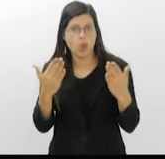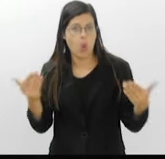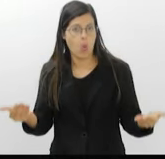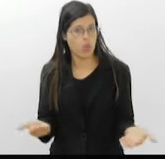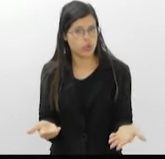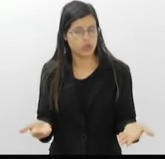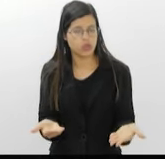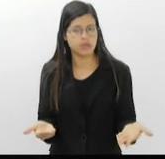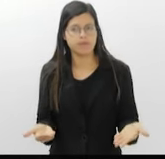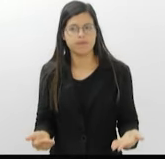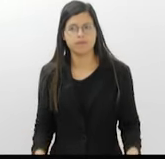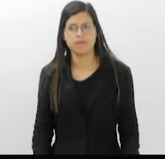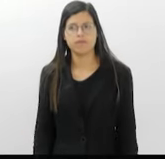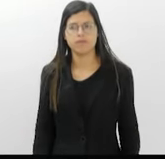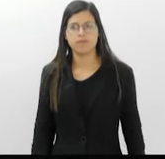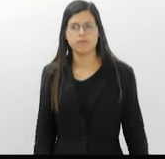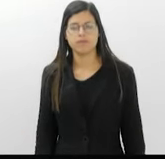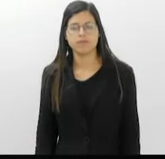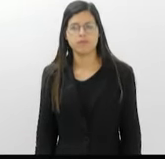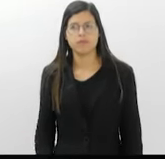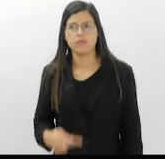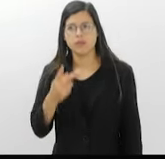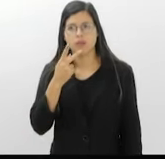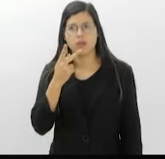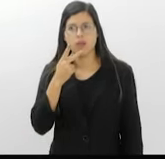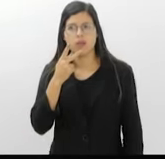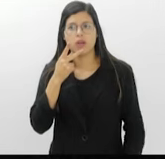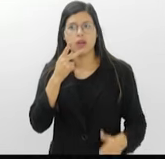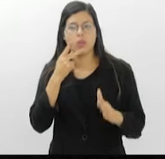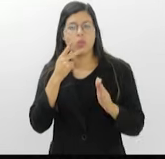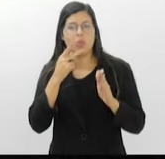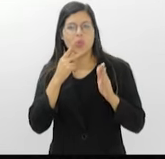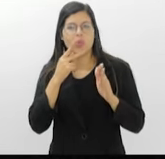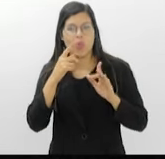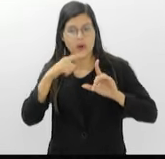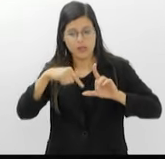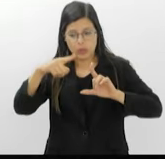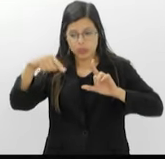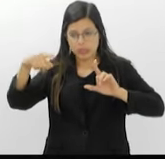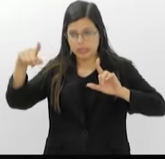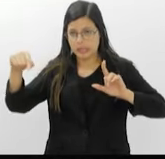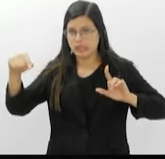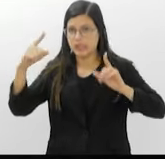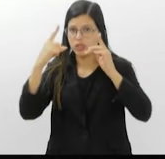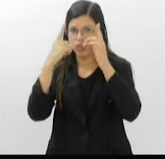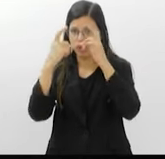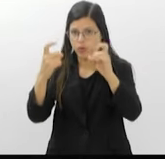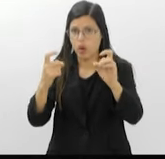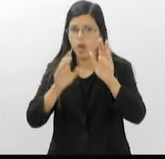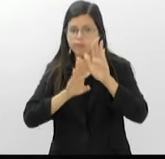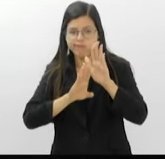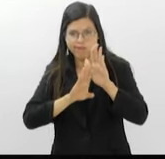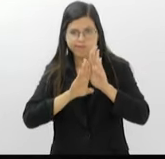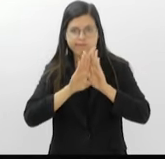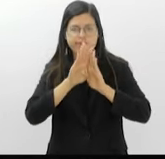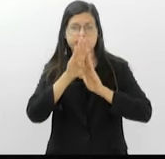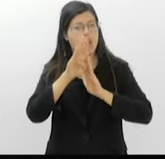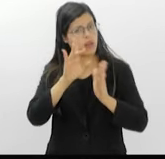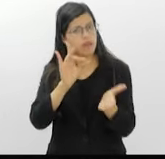hoje, afirmando que os índices de violência subiram muito, e é